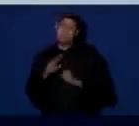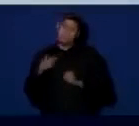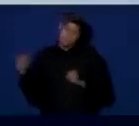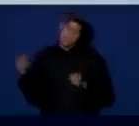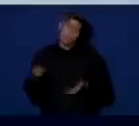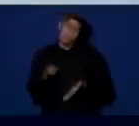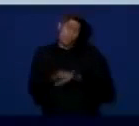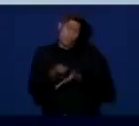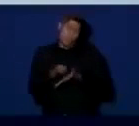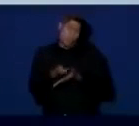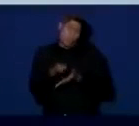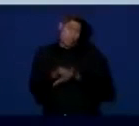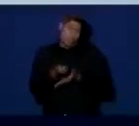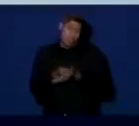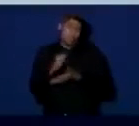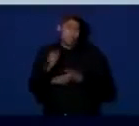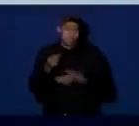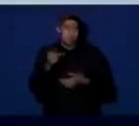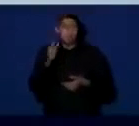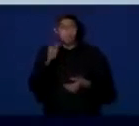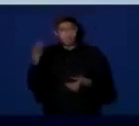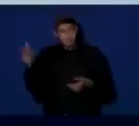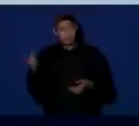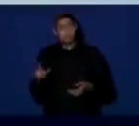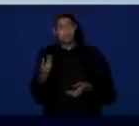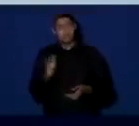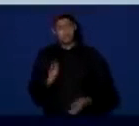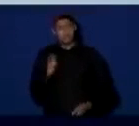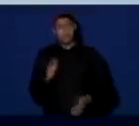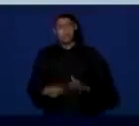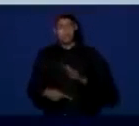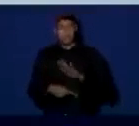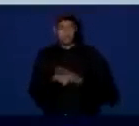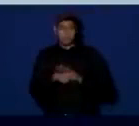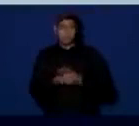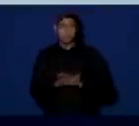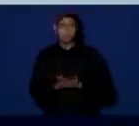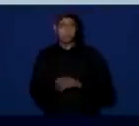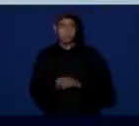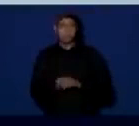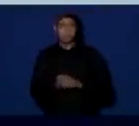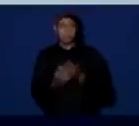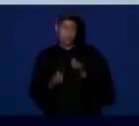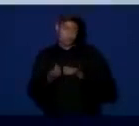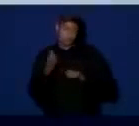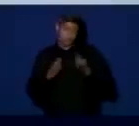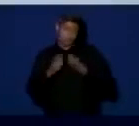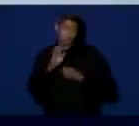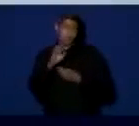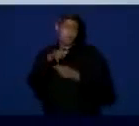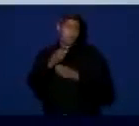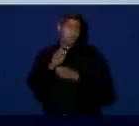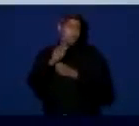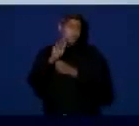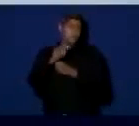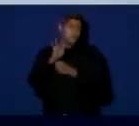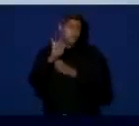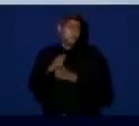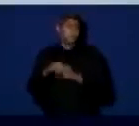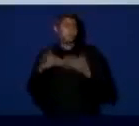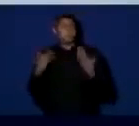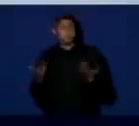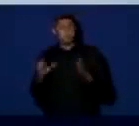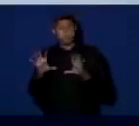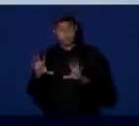seu preço. Depois a gente pode explorar os efeitos sobre as economias emergentes, mas é assim que eu vejo.